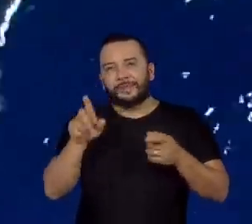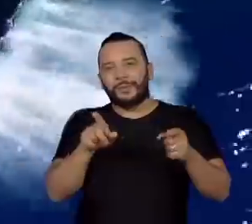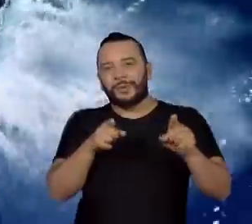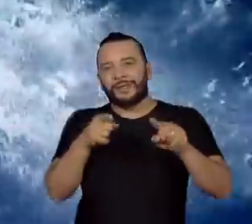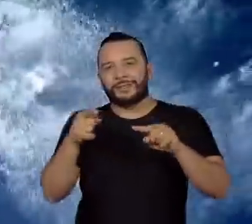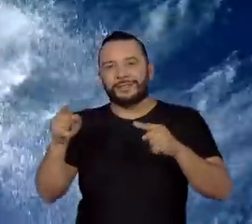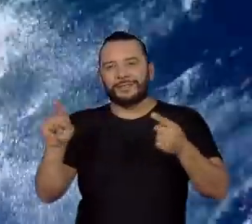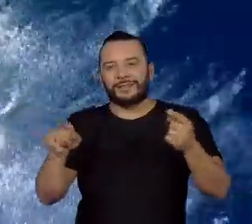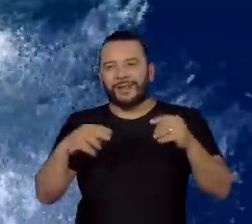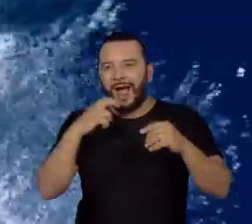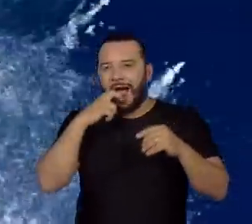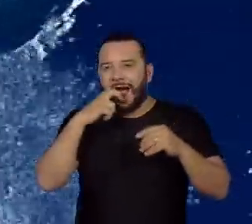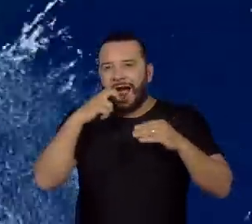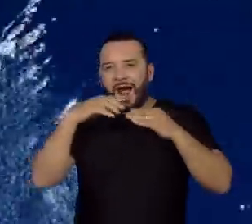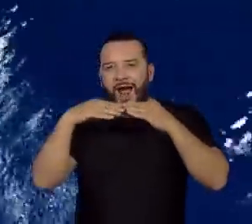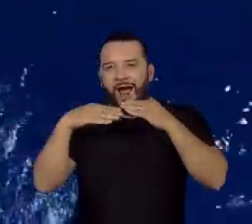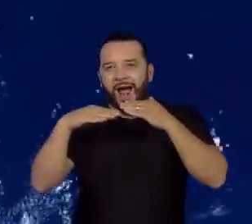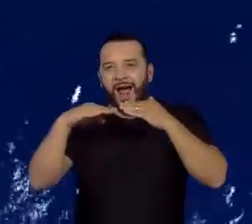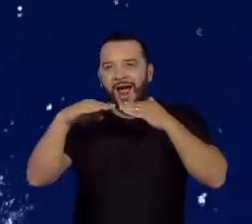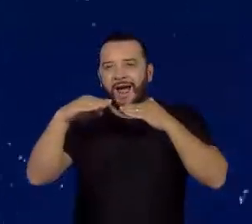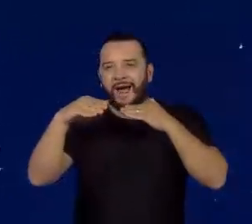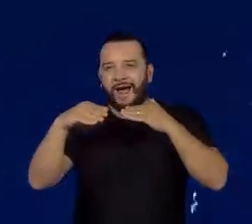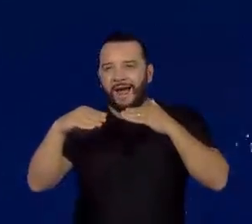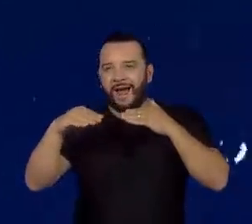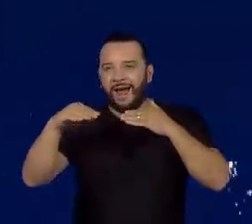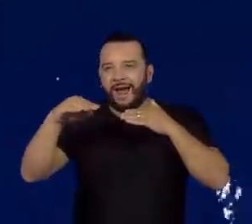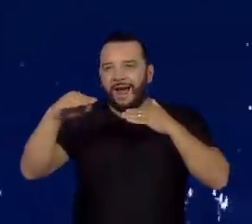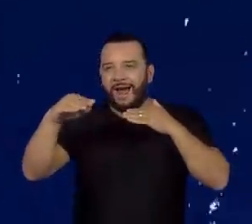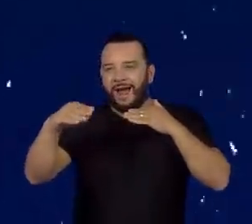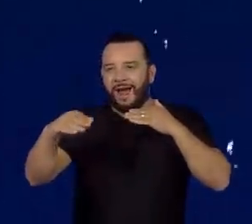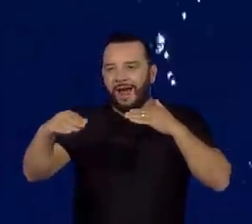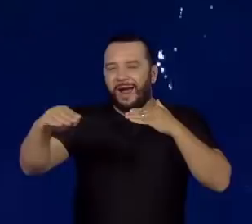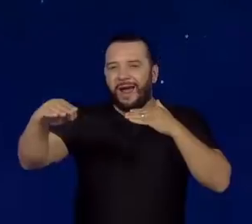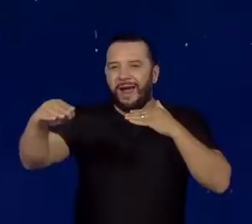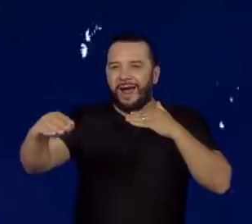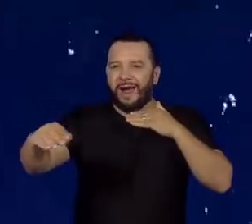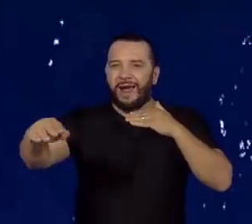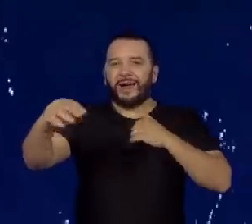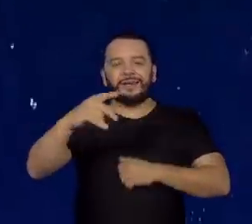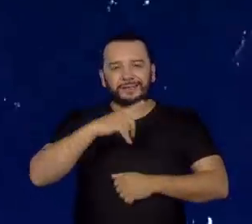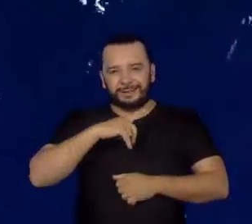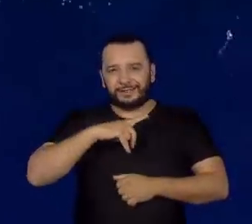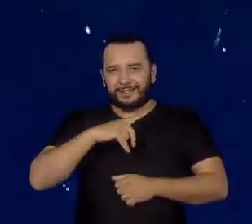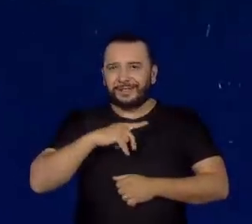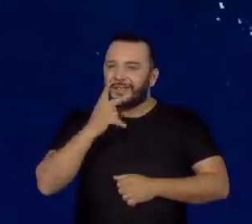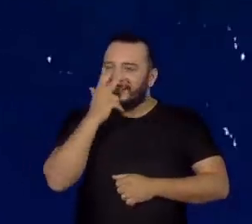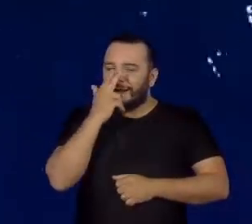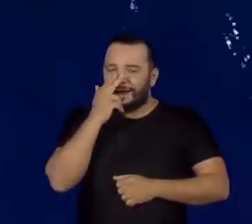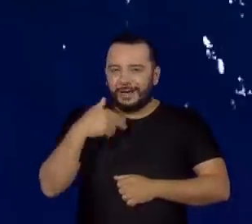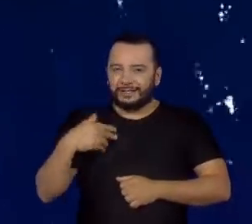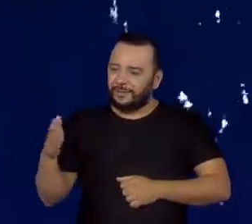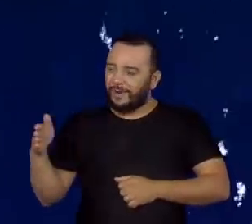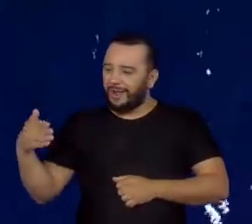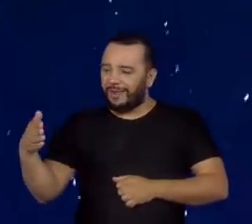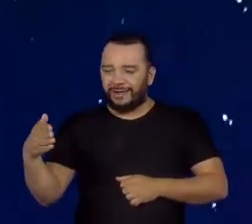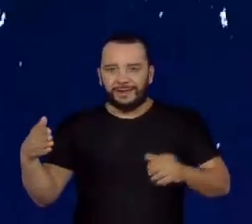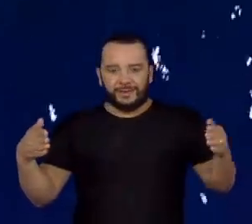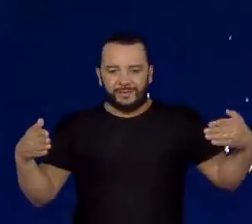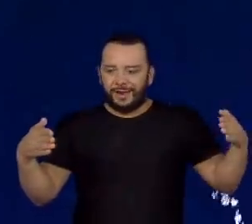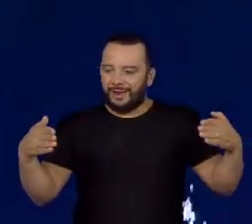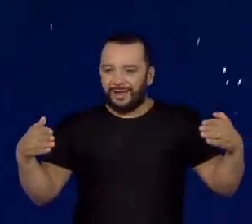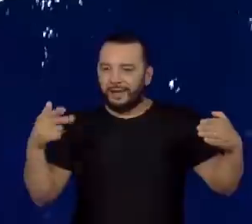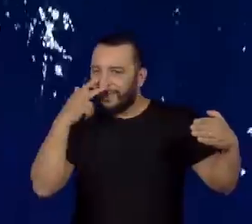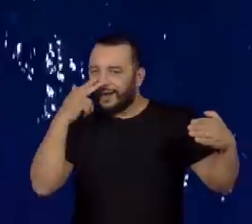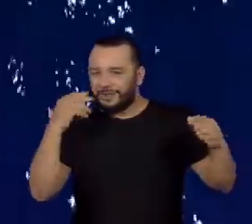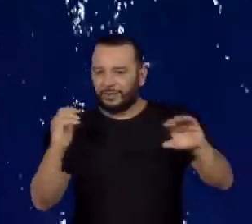vão modificando essas canções. Ocorre trocas também de informações entre populações de outros locais e eles